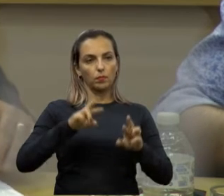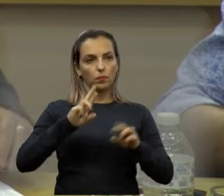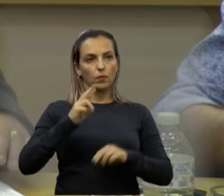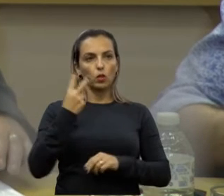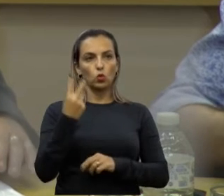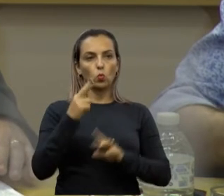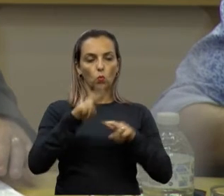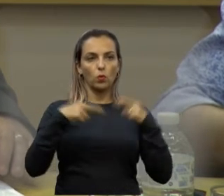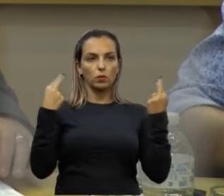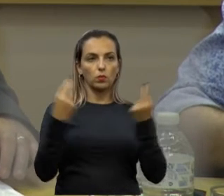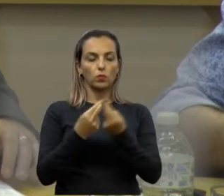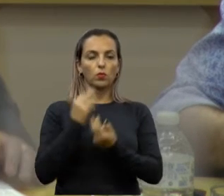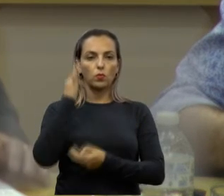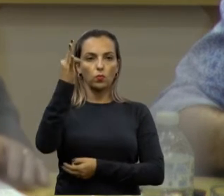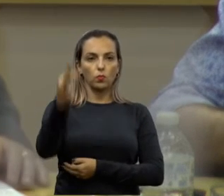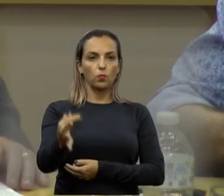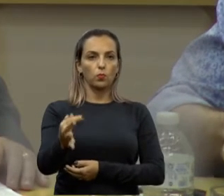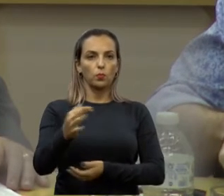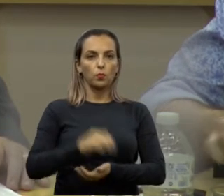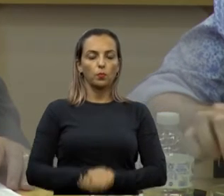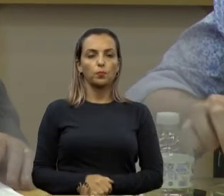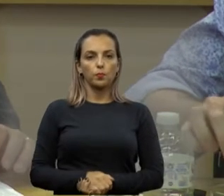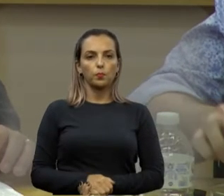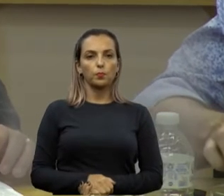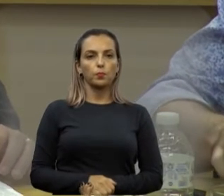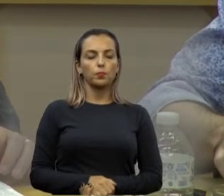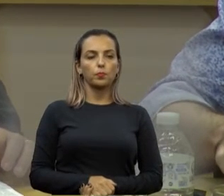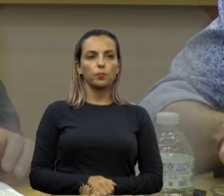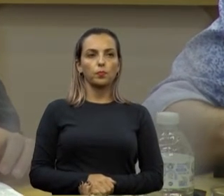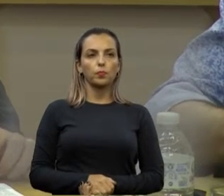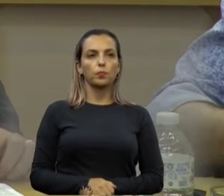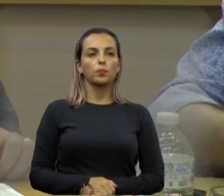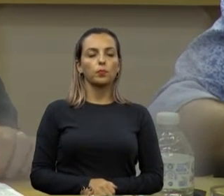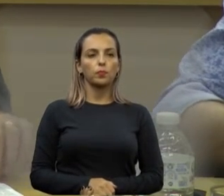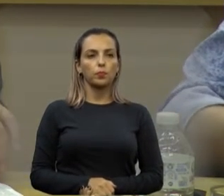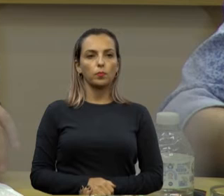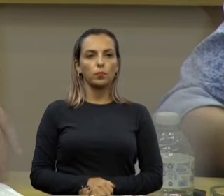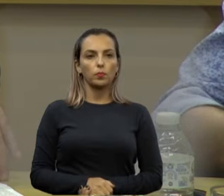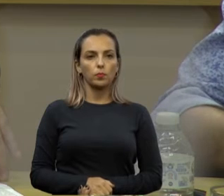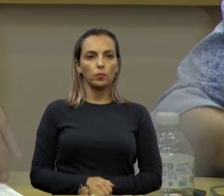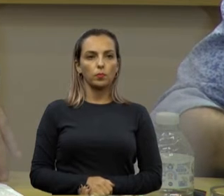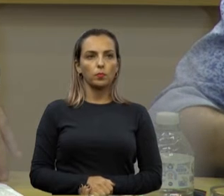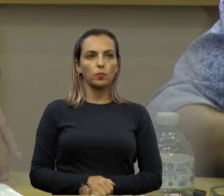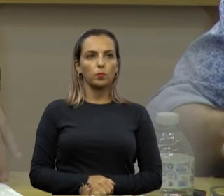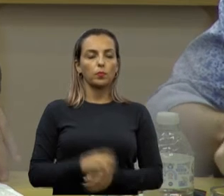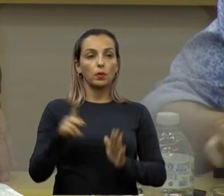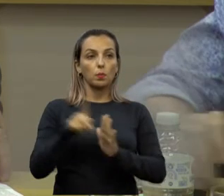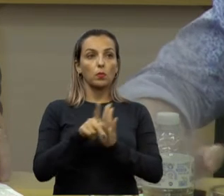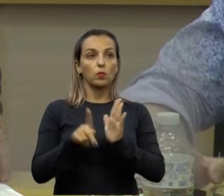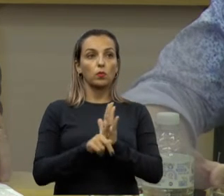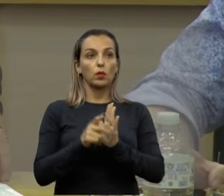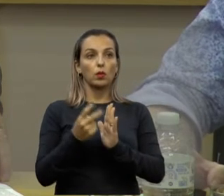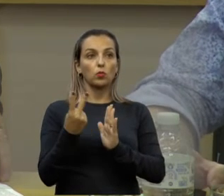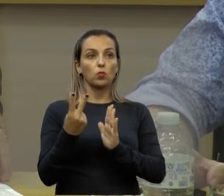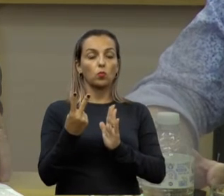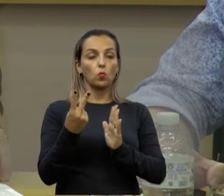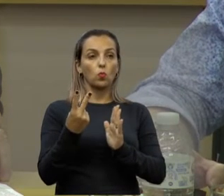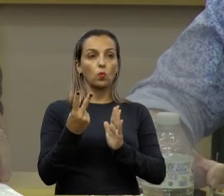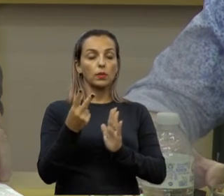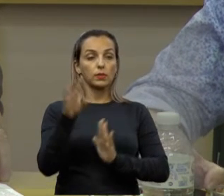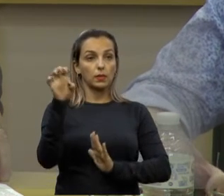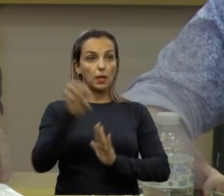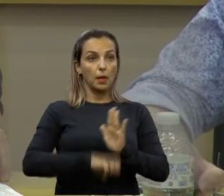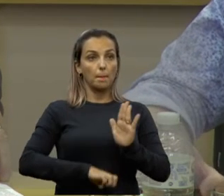sessões próximas é o próximo projeto ele já tá com duas emendas Então nós vamos ler o projeto